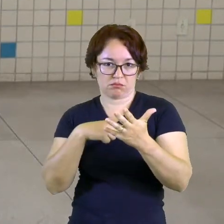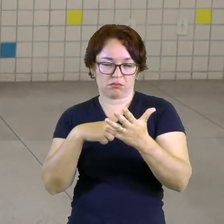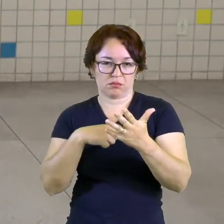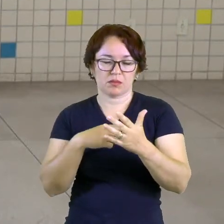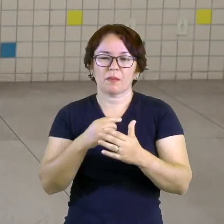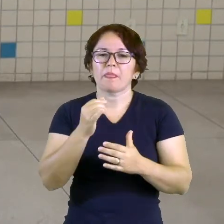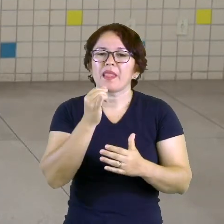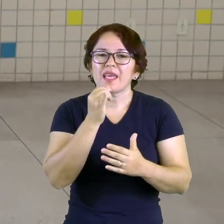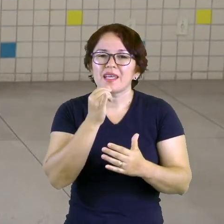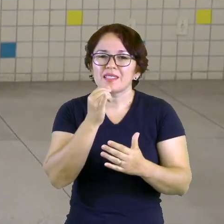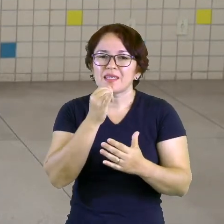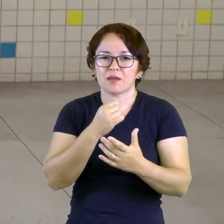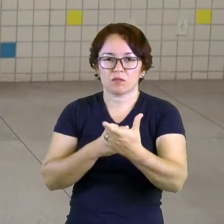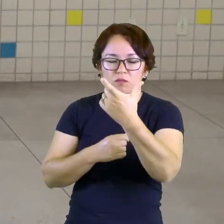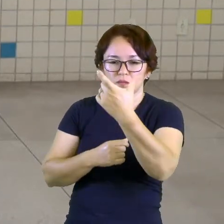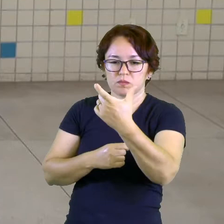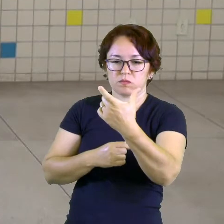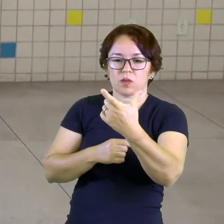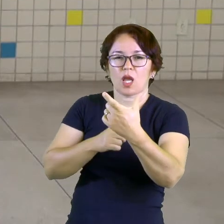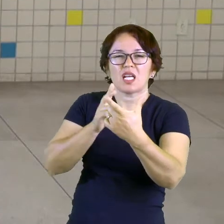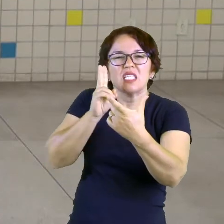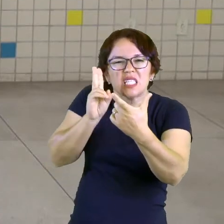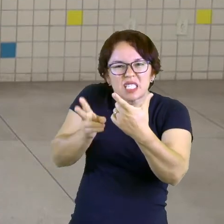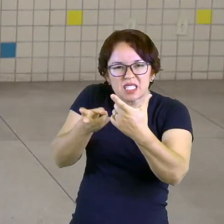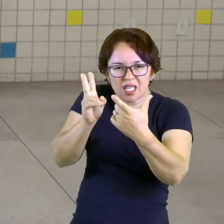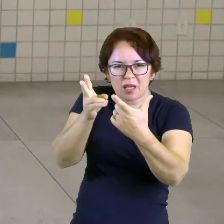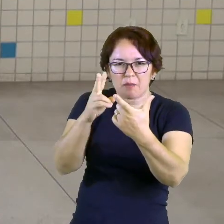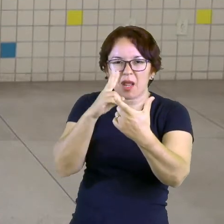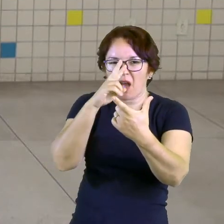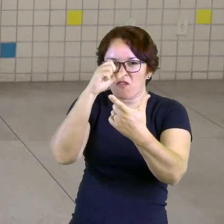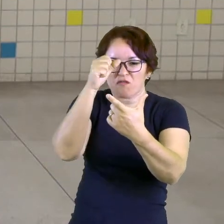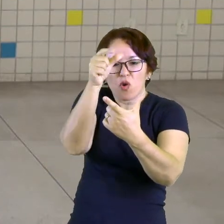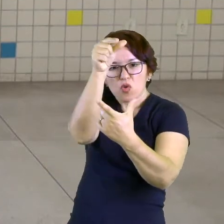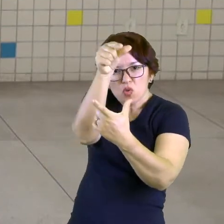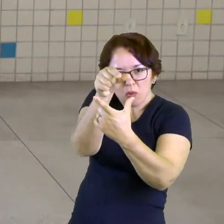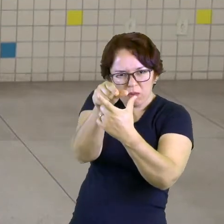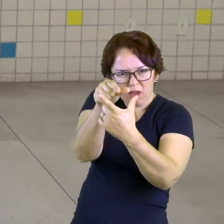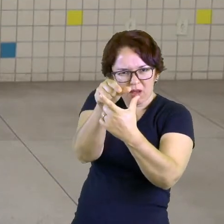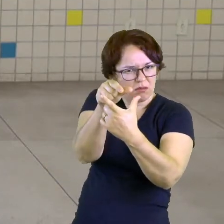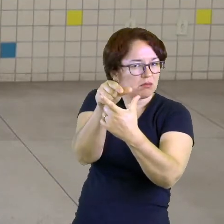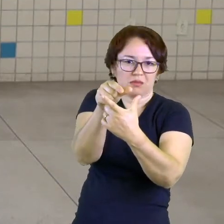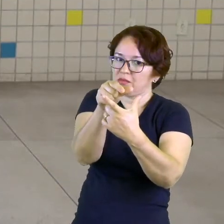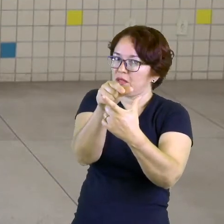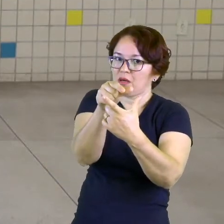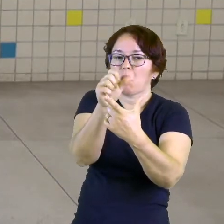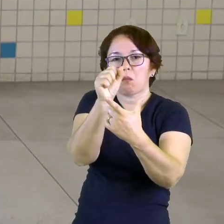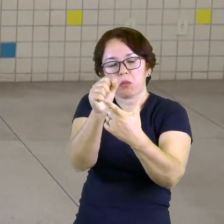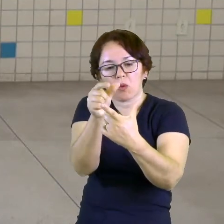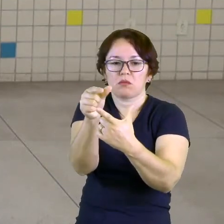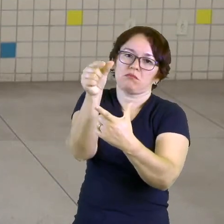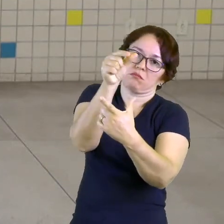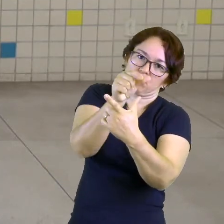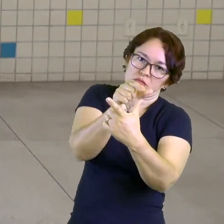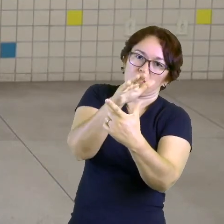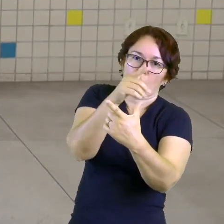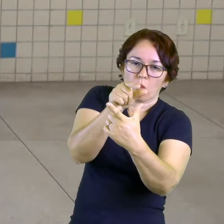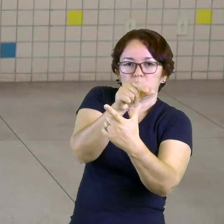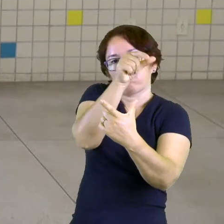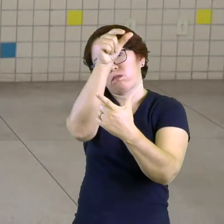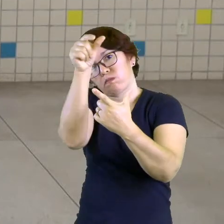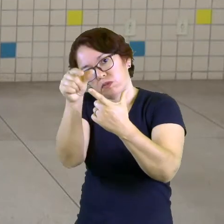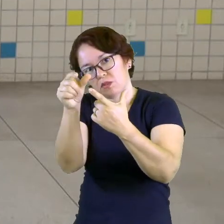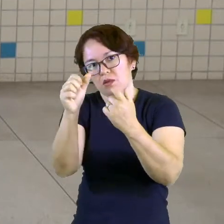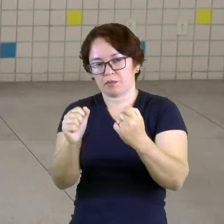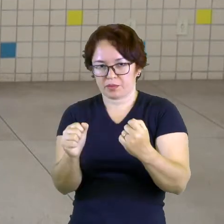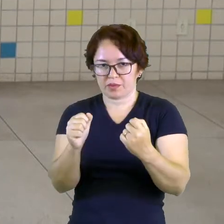mesmo lugar? Será que ela está sempre na mesma posição? Não, ela pode estar em 3 posições. Na última